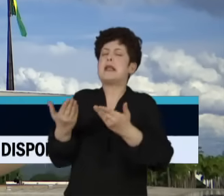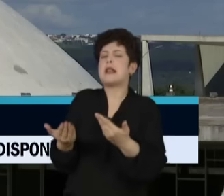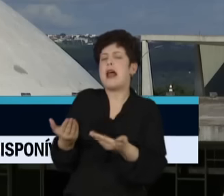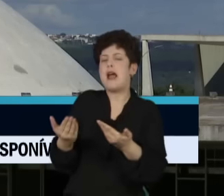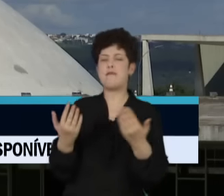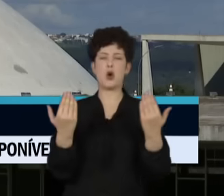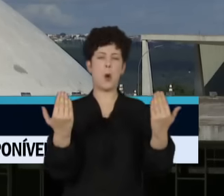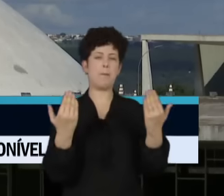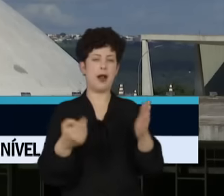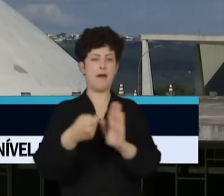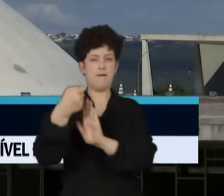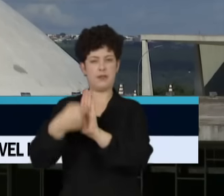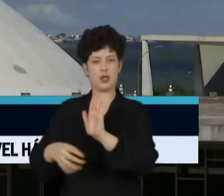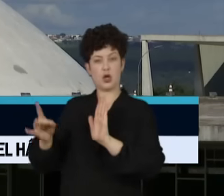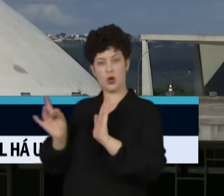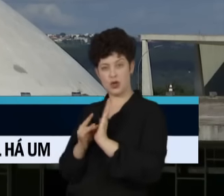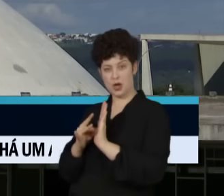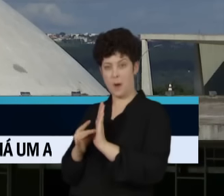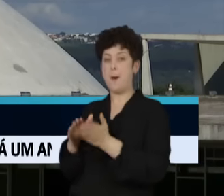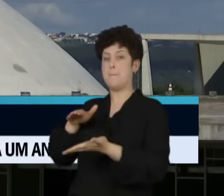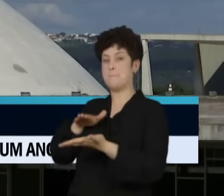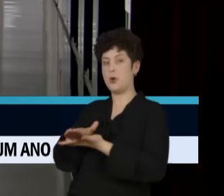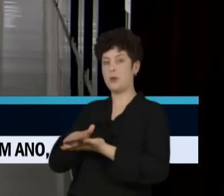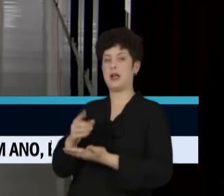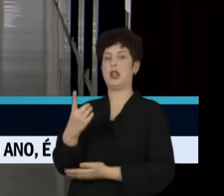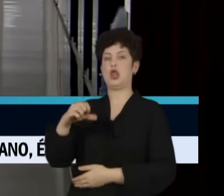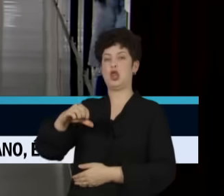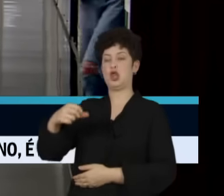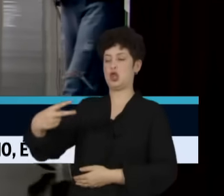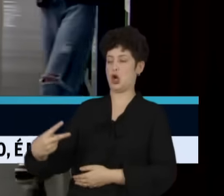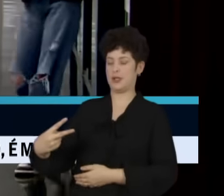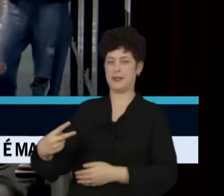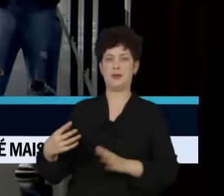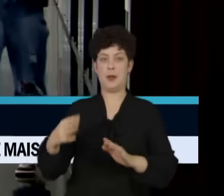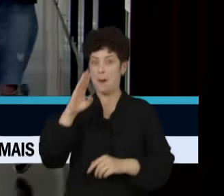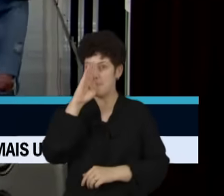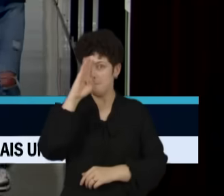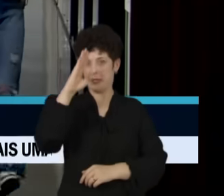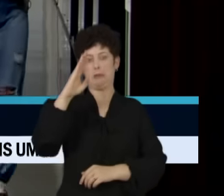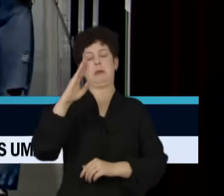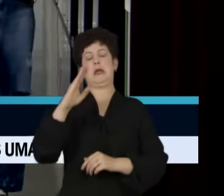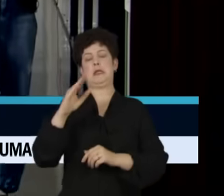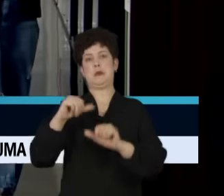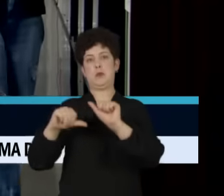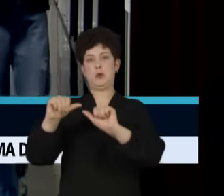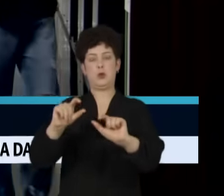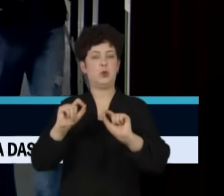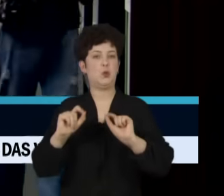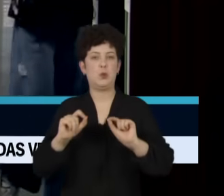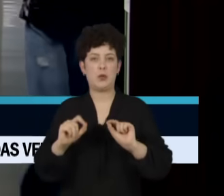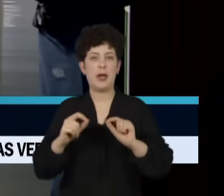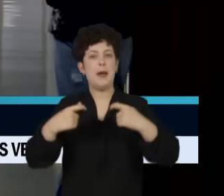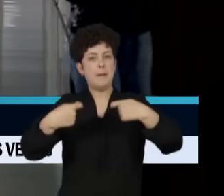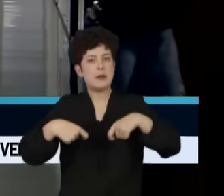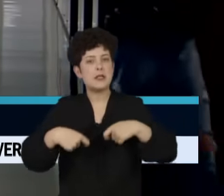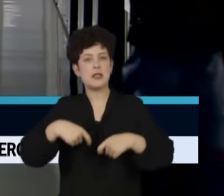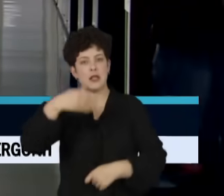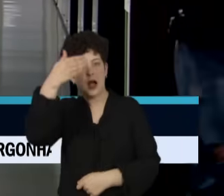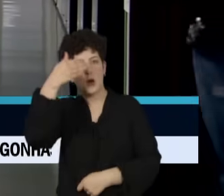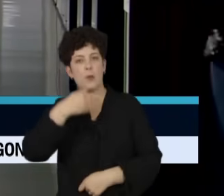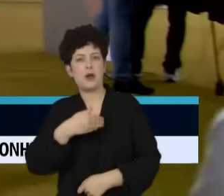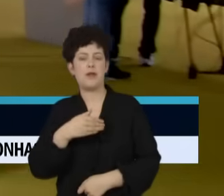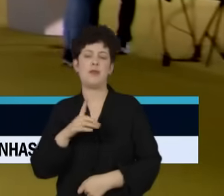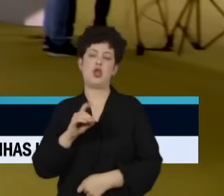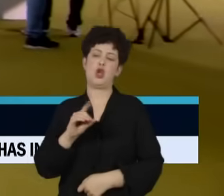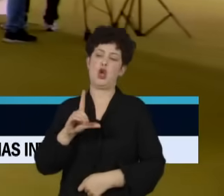original publicado em 1992. Entre as principais mudanças está a necessidade de comprovação de